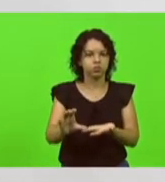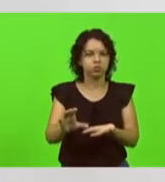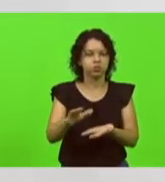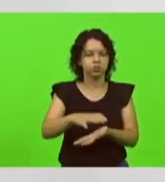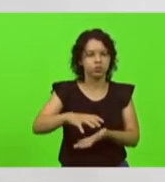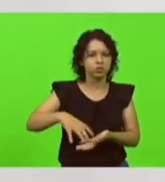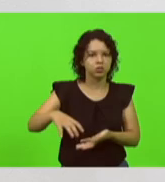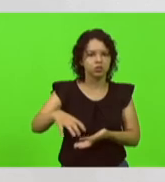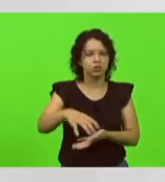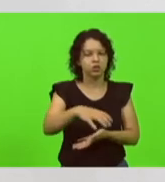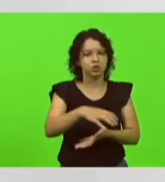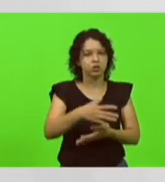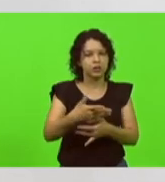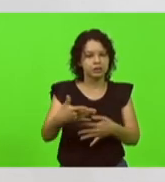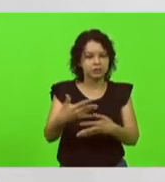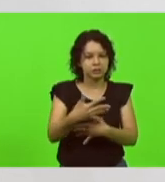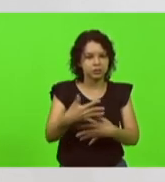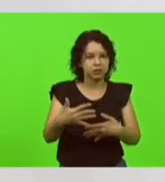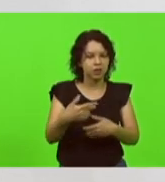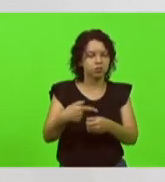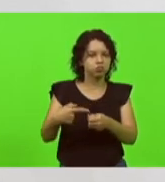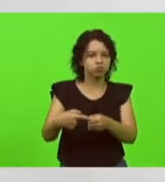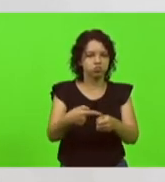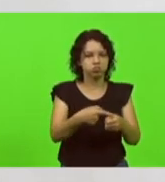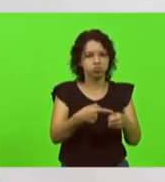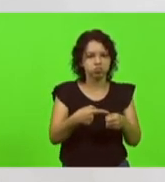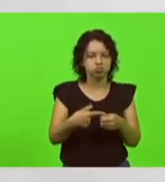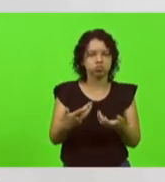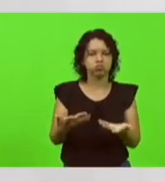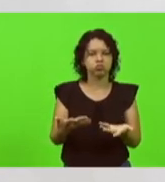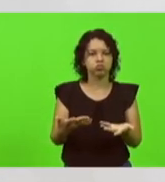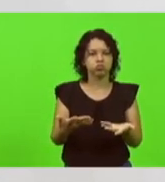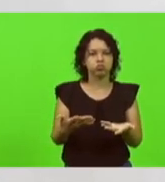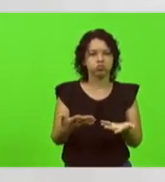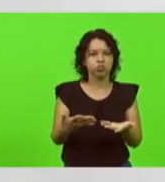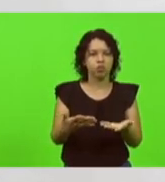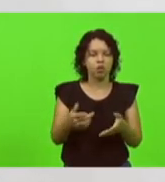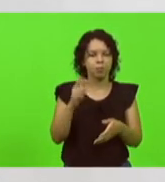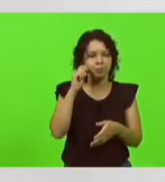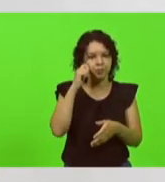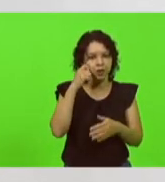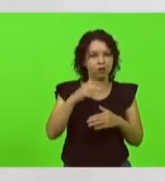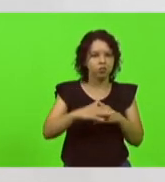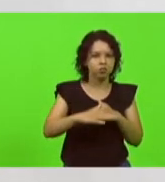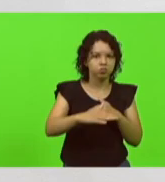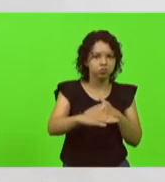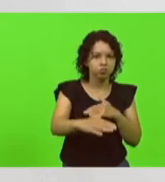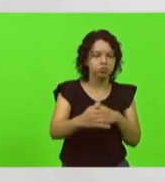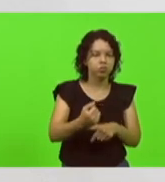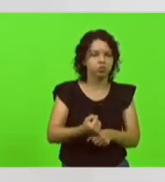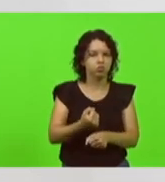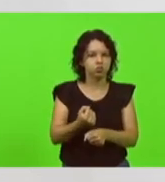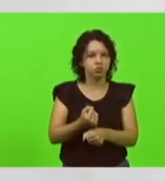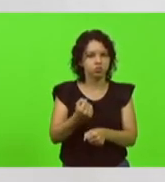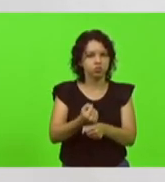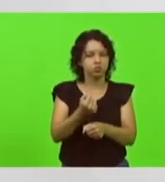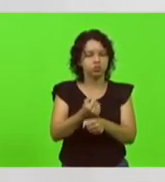urbanos. Ou é asfalto, calçamento, são construções.